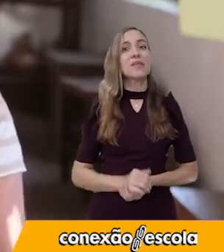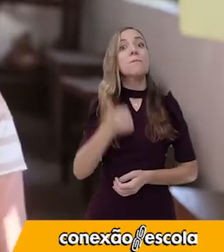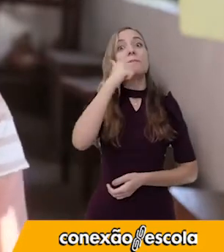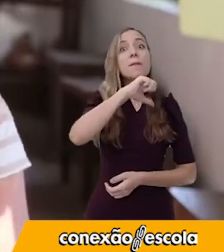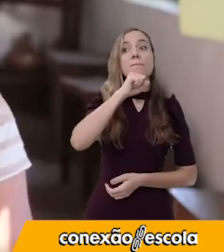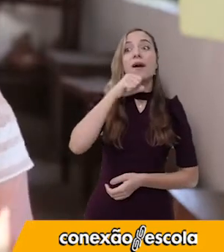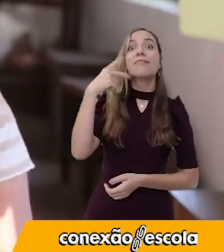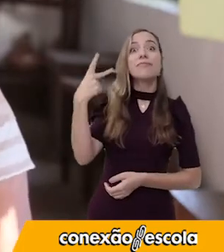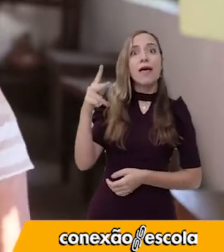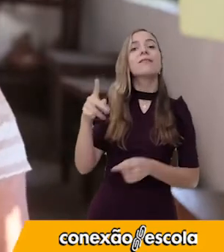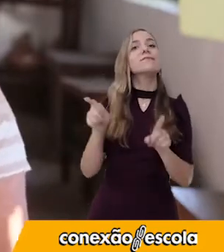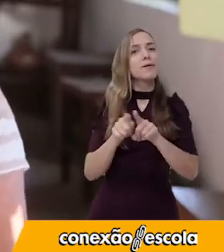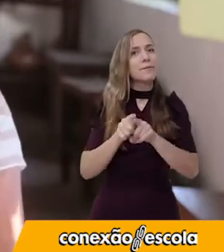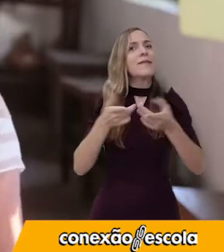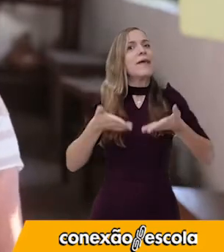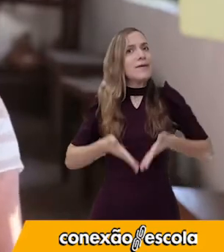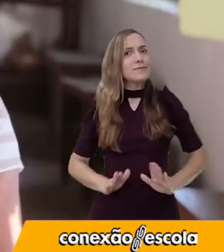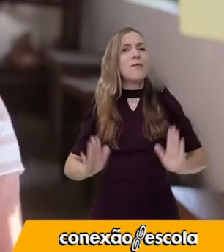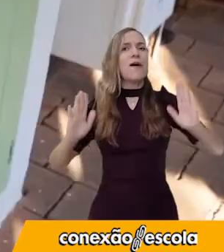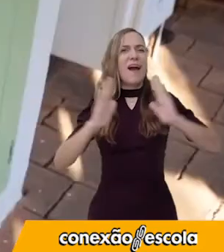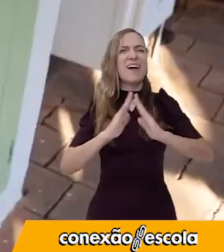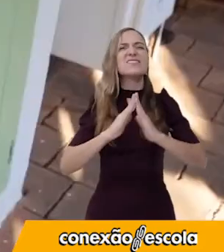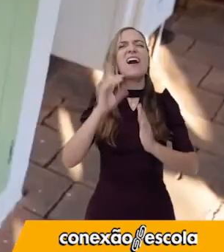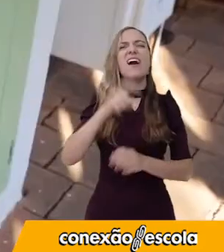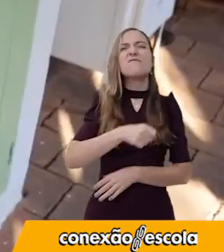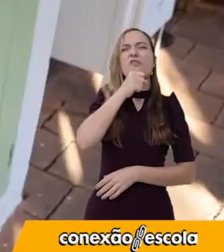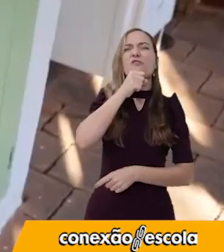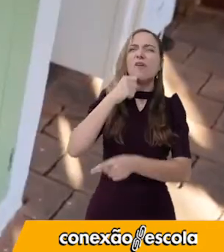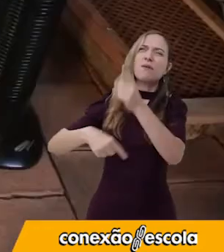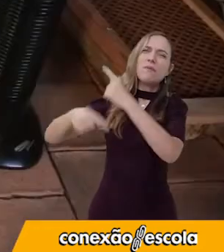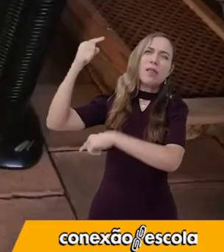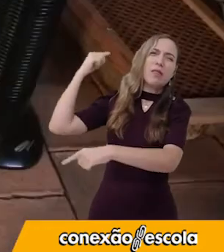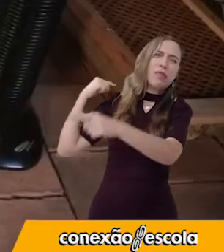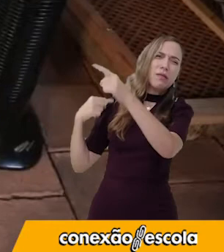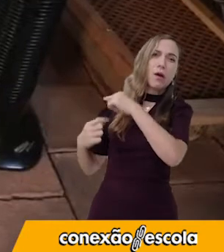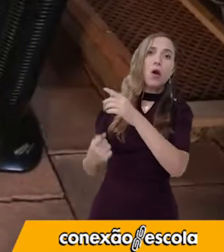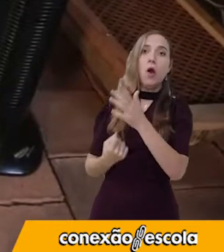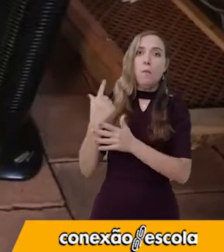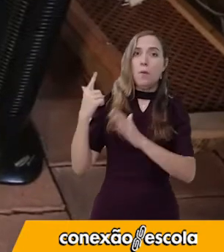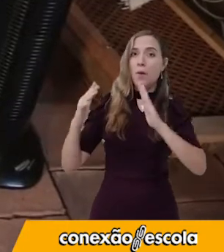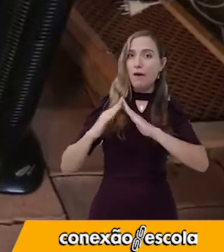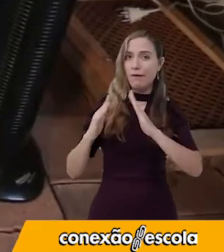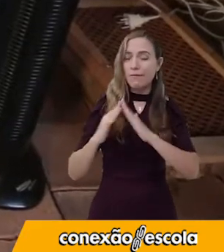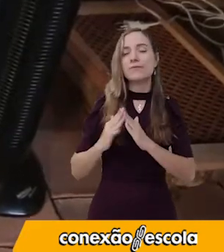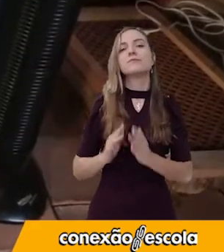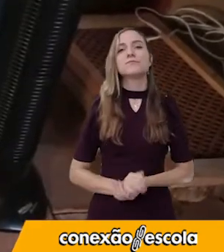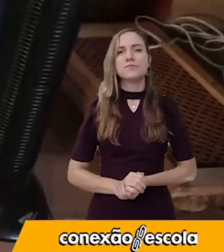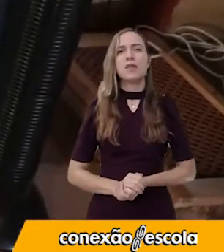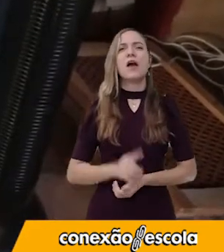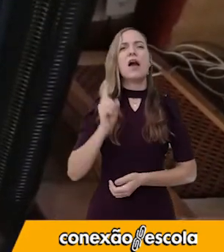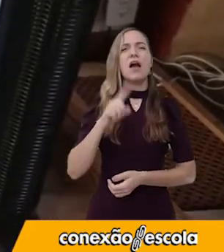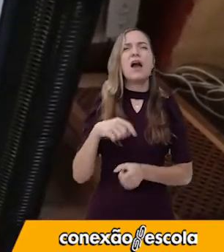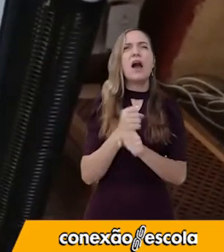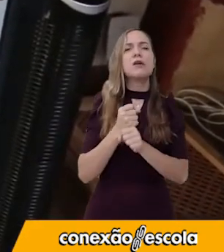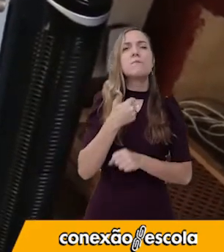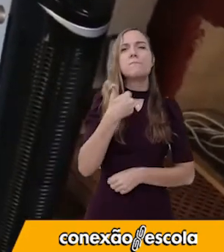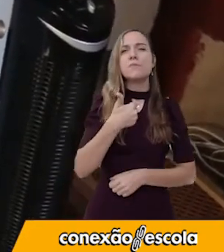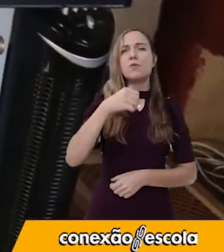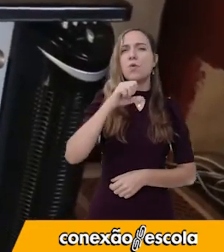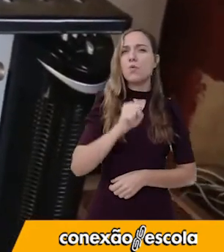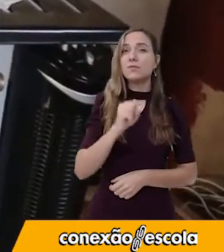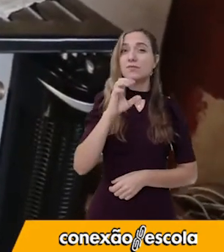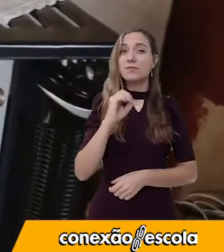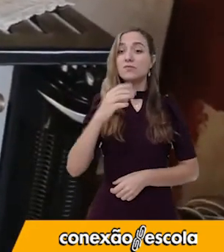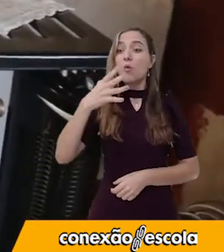casa. Essa casa foi adquirida pelo tetravô dela. E desde 1804 que